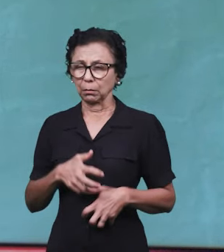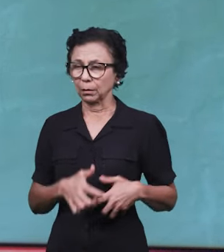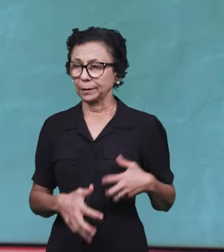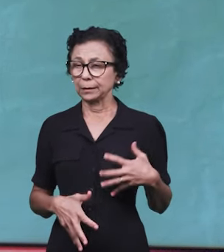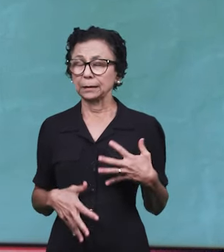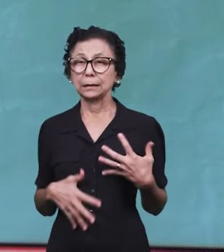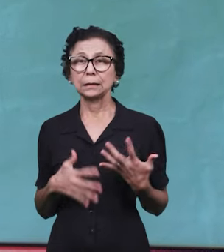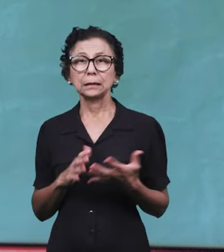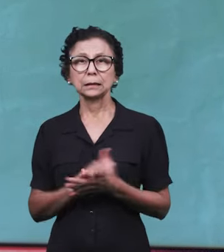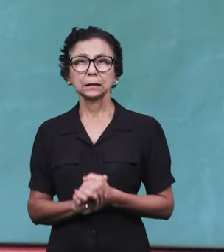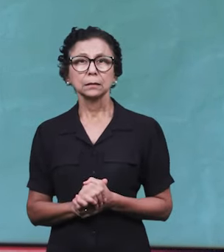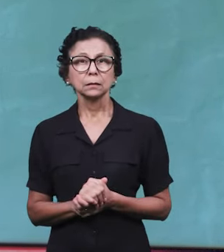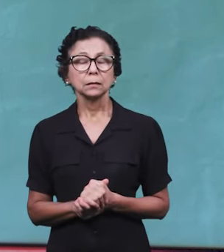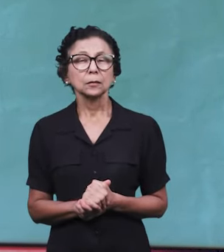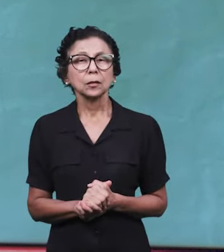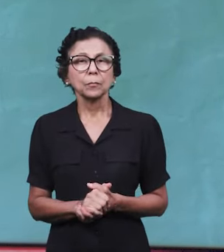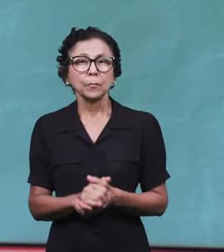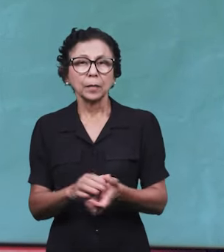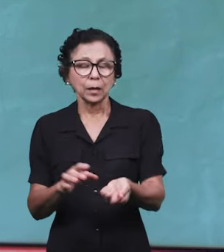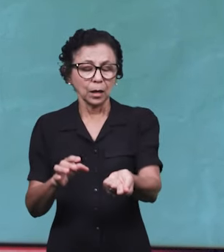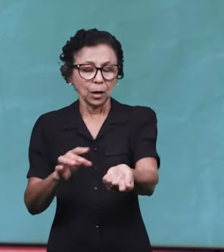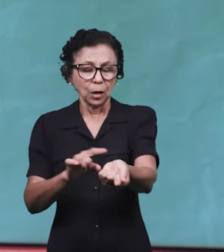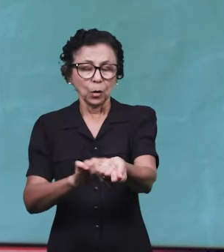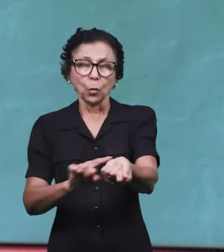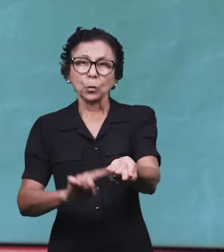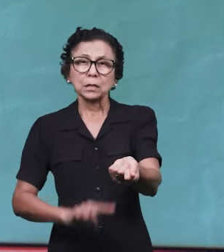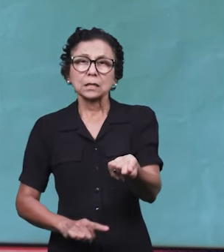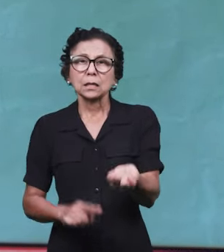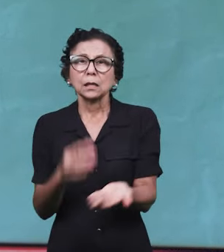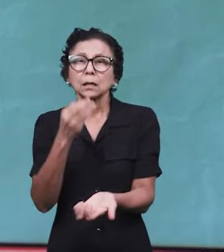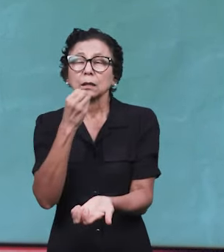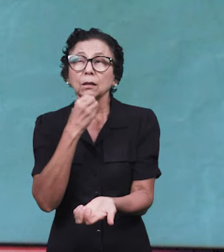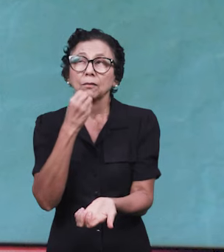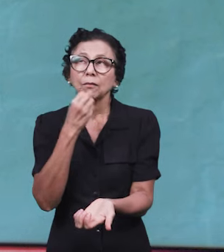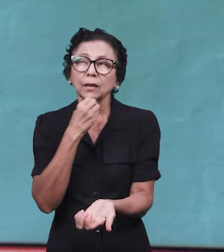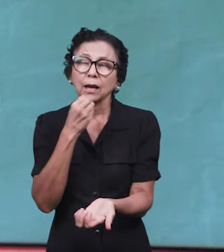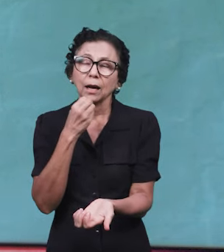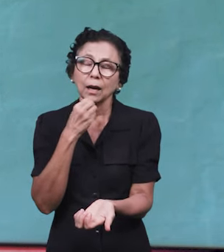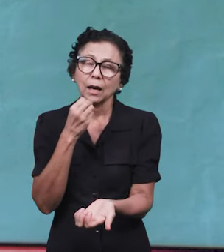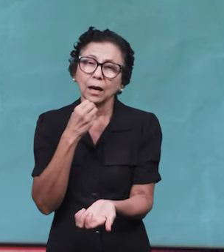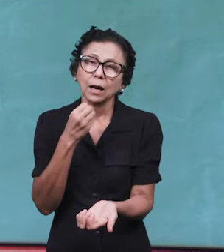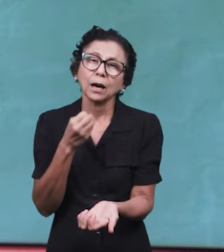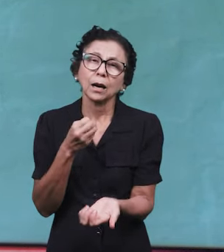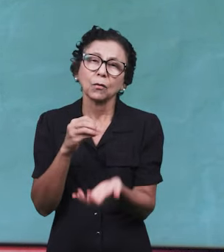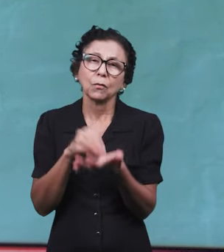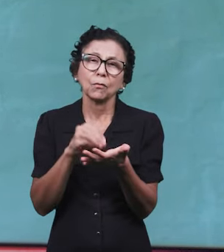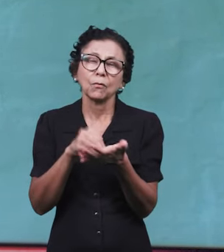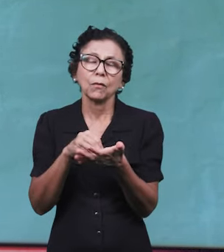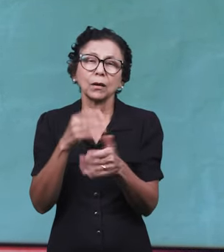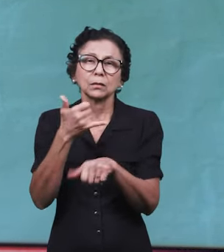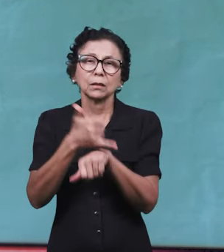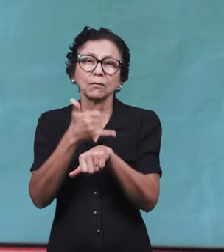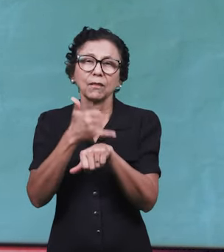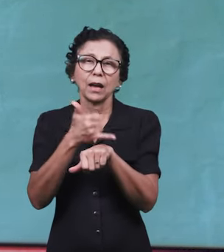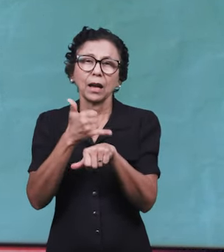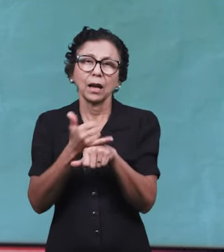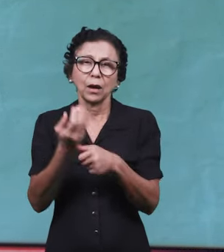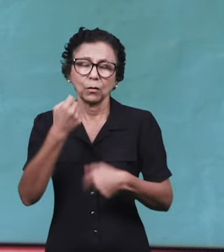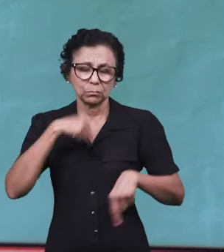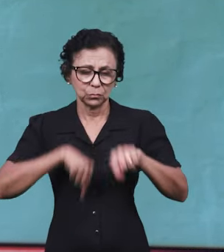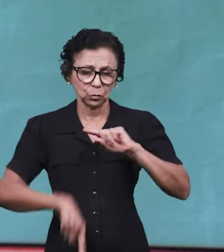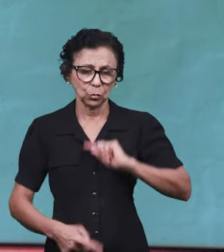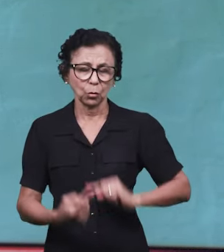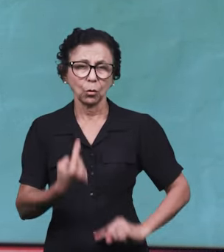anemia ferropriva, doença que ocorre quando há uma deficiência de ferro no organismo. Redução da